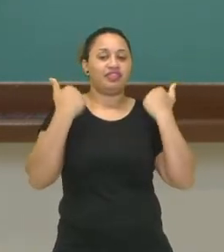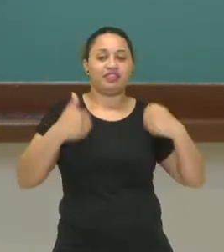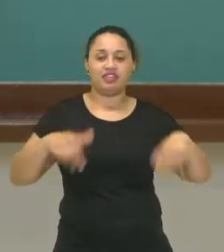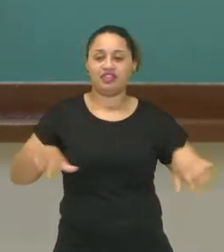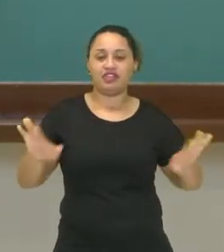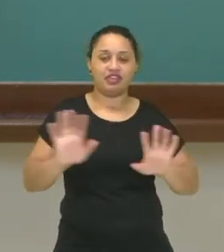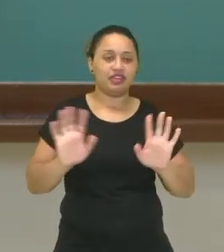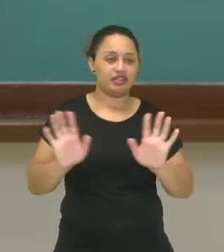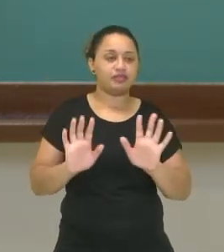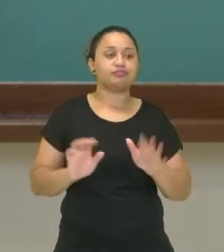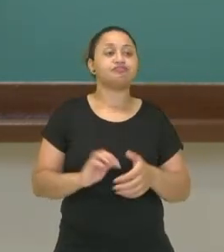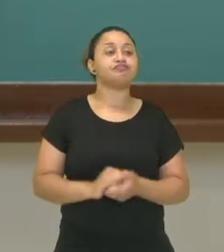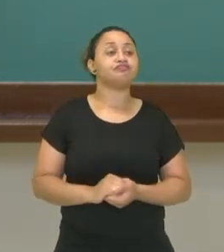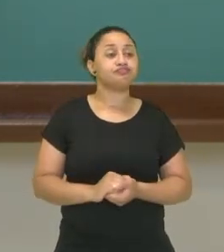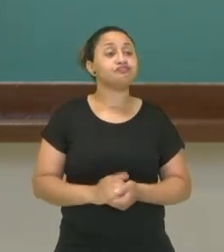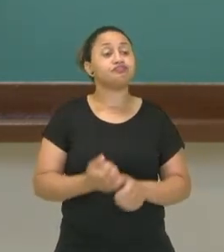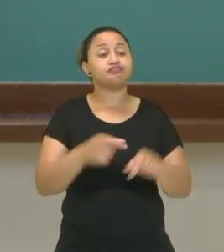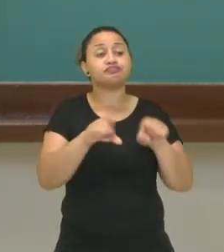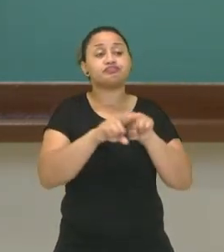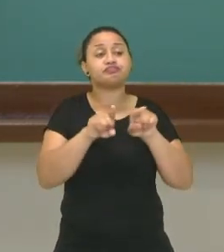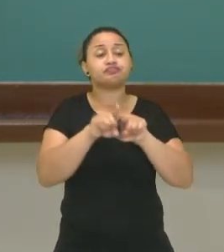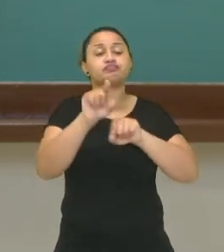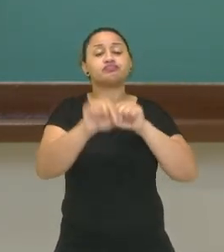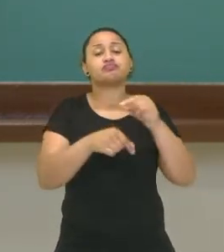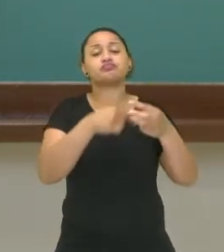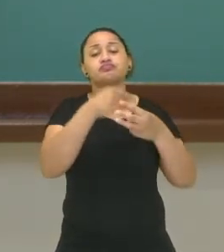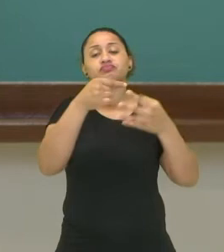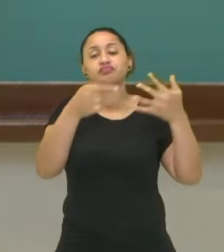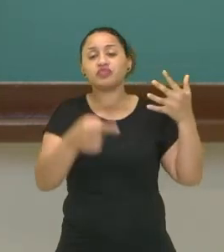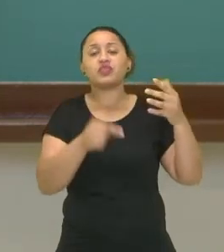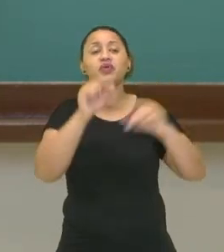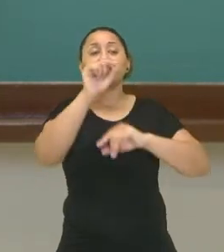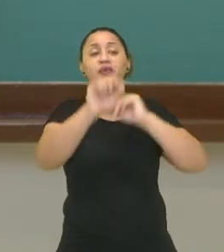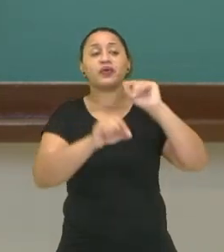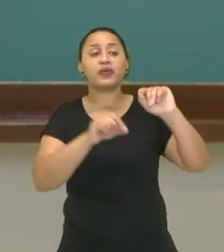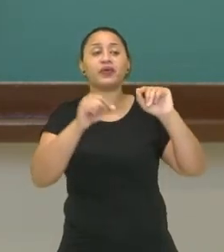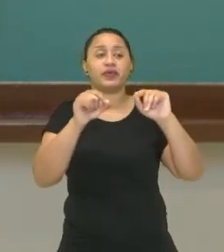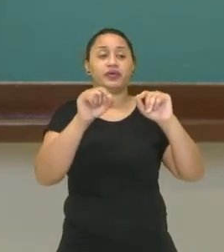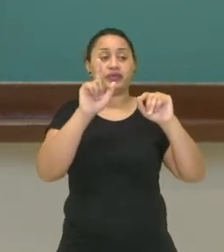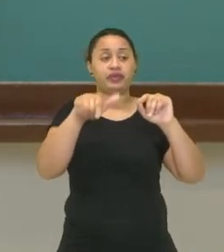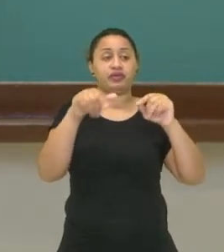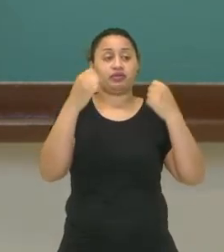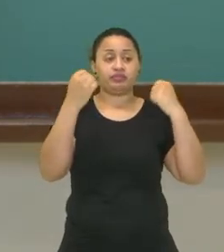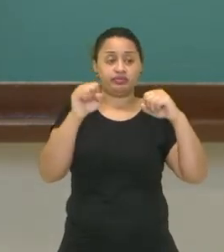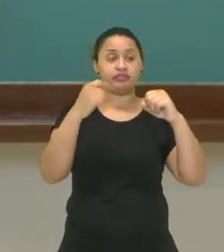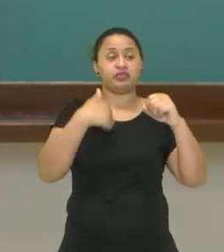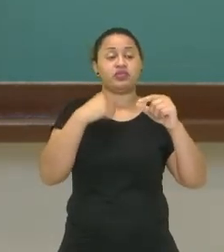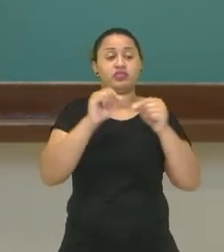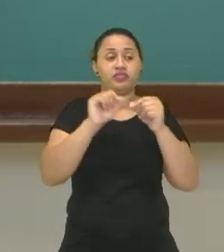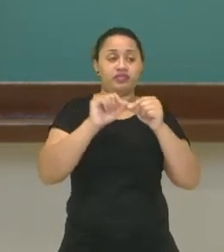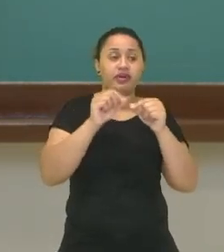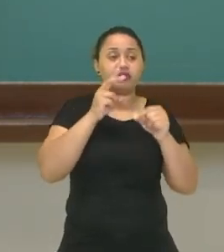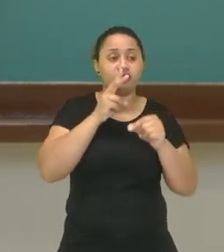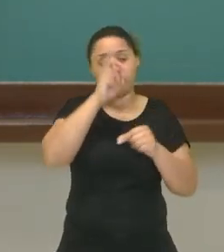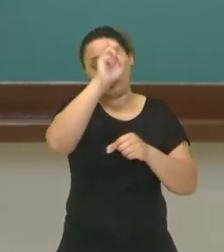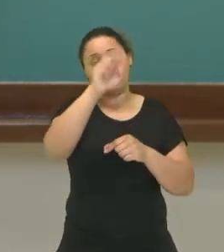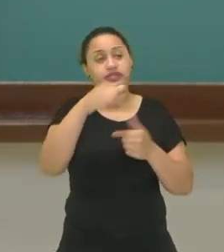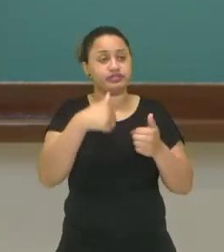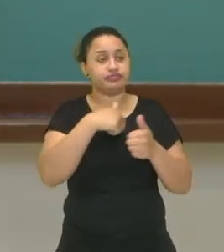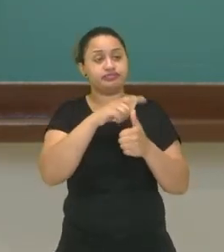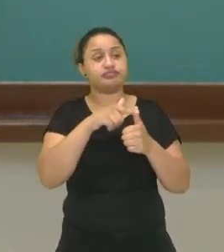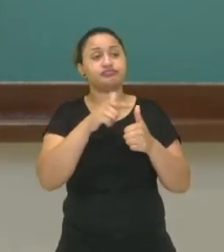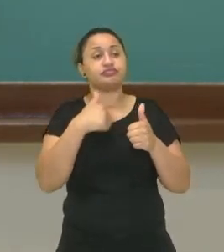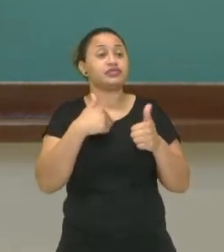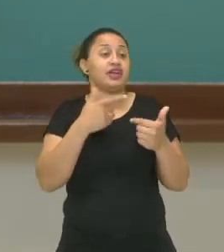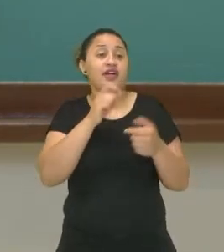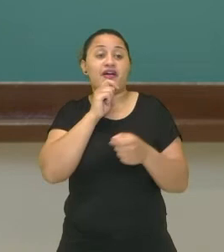natural. E eles classificavam a ginástica em geradores de força, então eles ainda